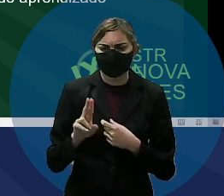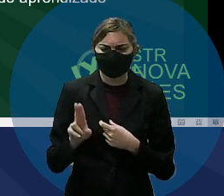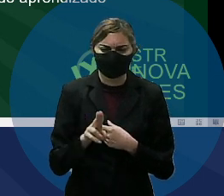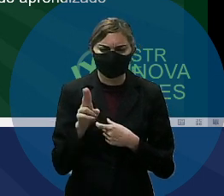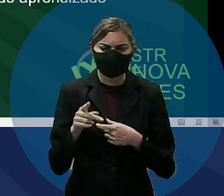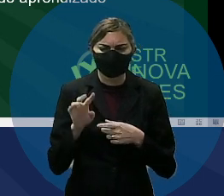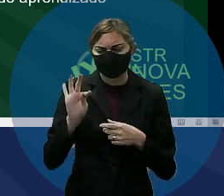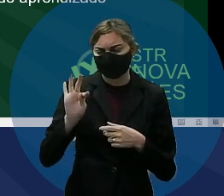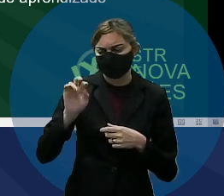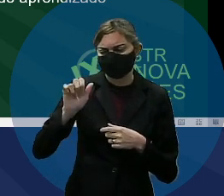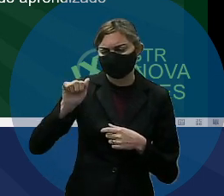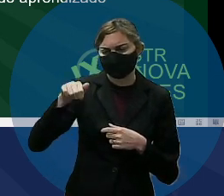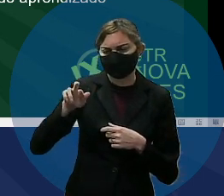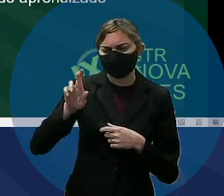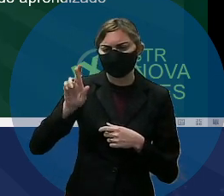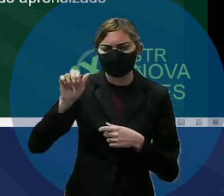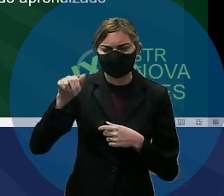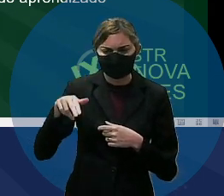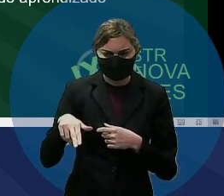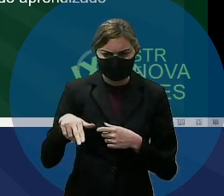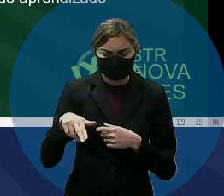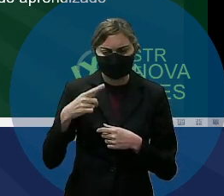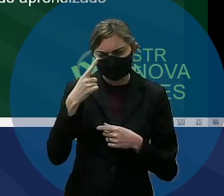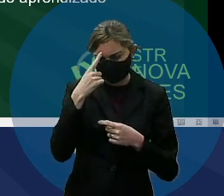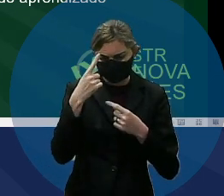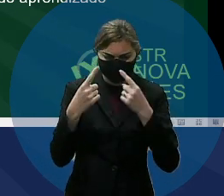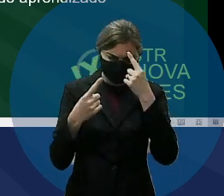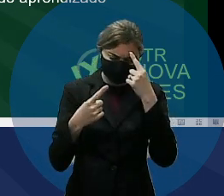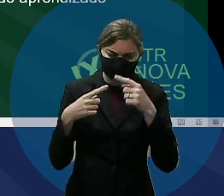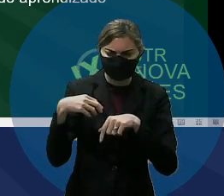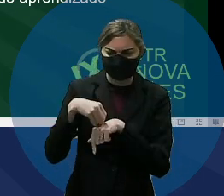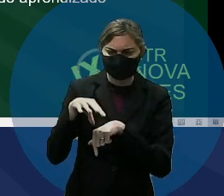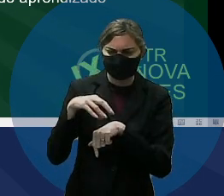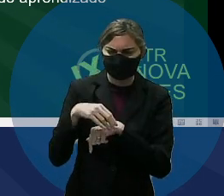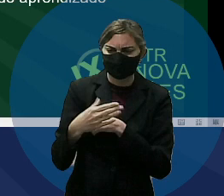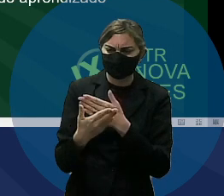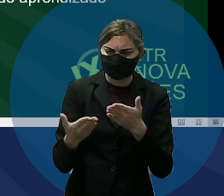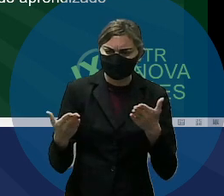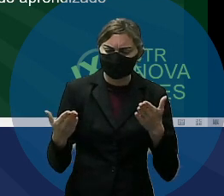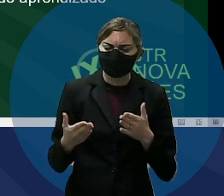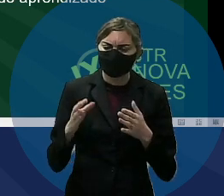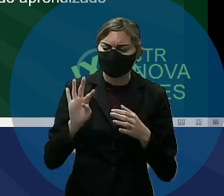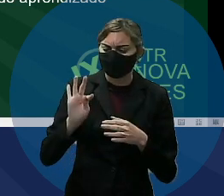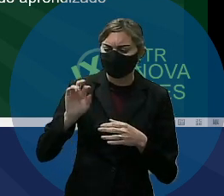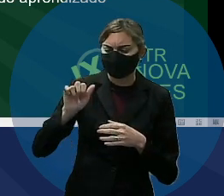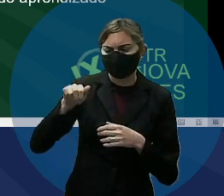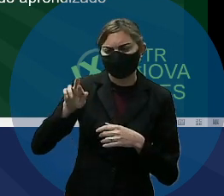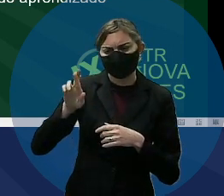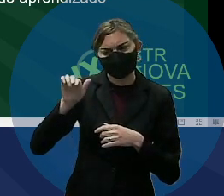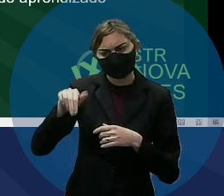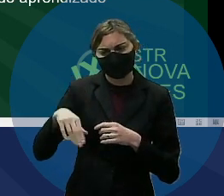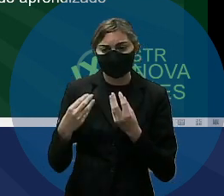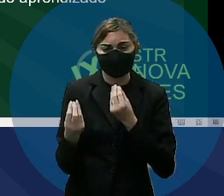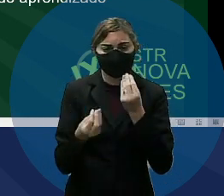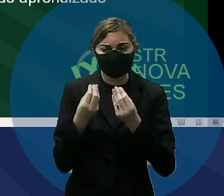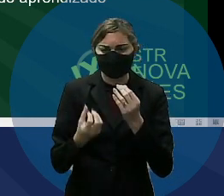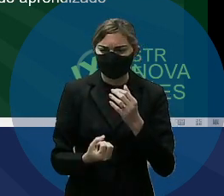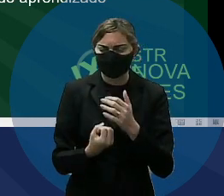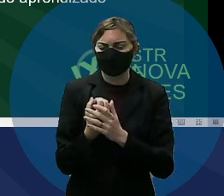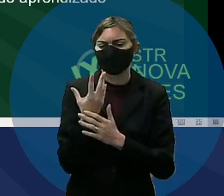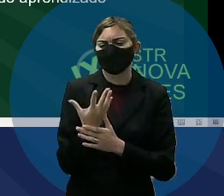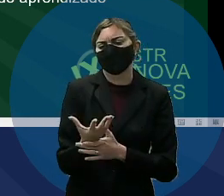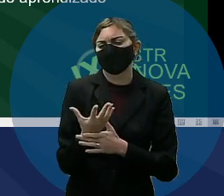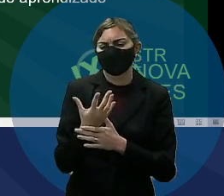Tangram, não é? Então, a gente teve a ideia de passar para eles o que era o Tangram, como surgiu, não é? Tudo de